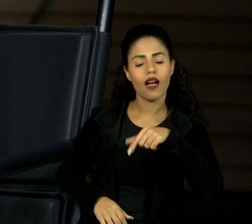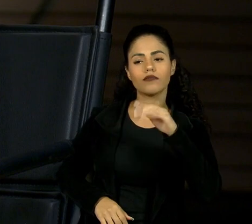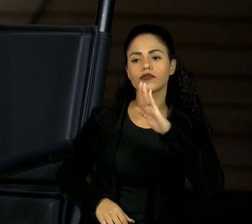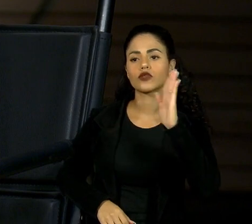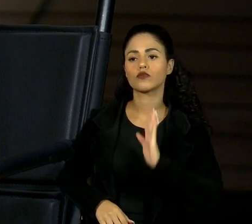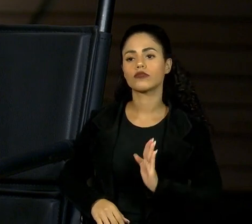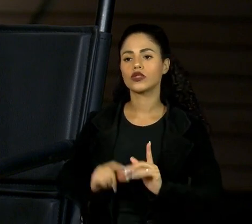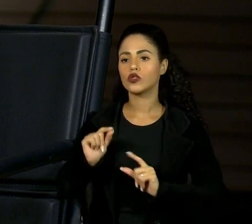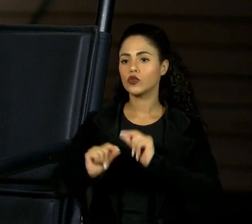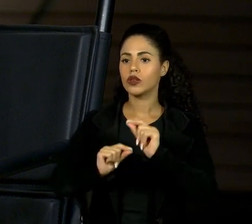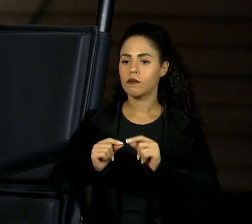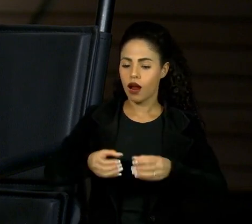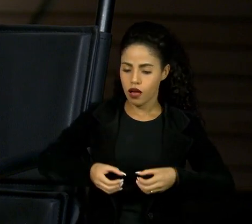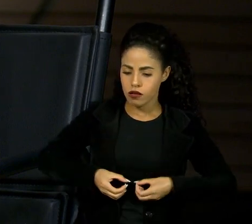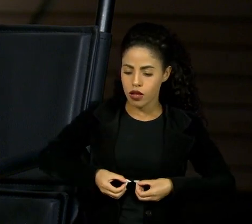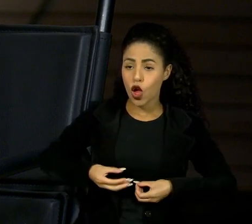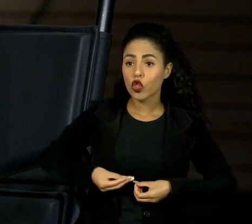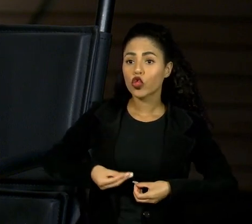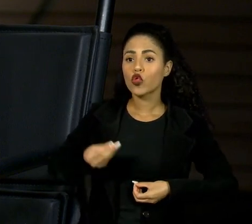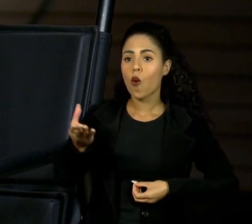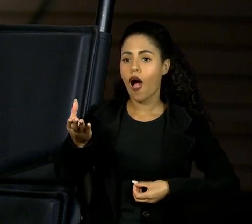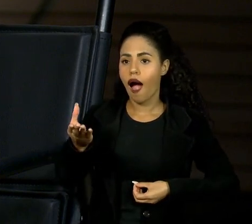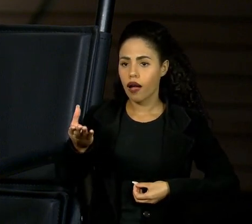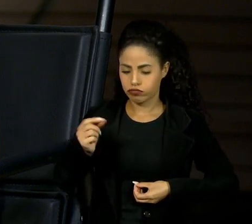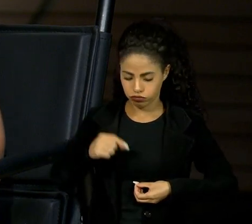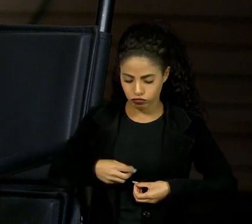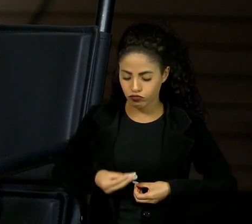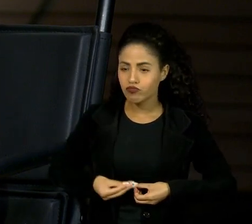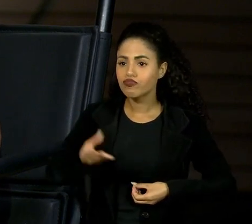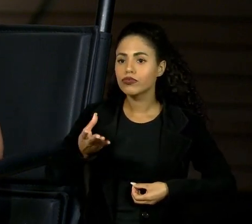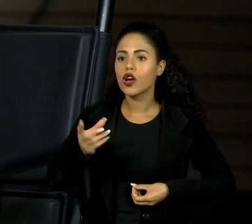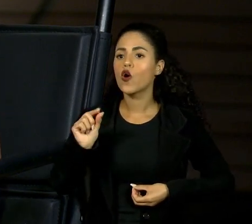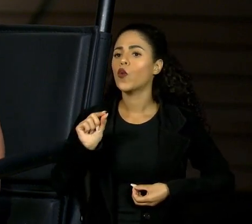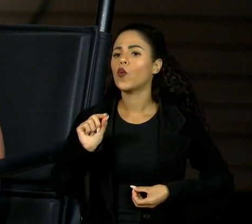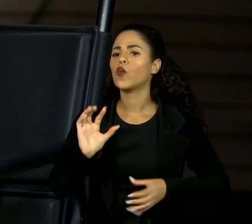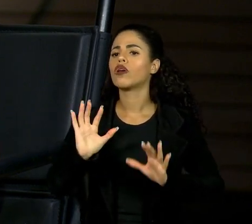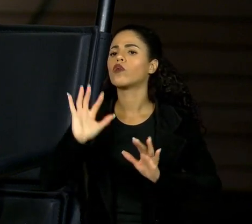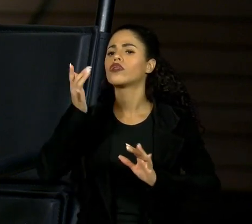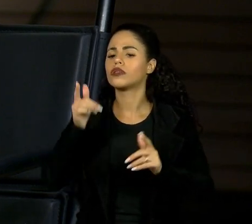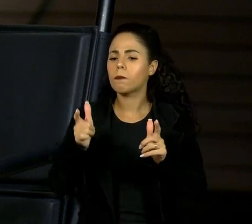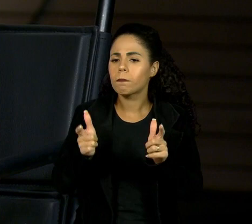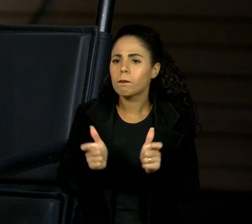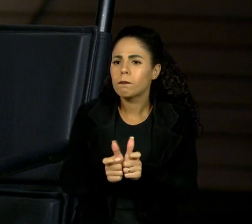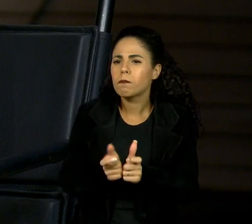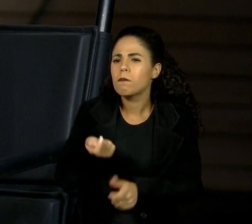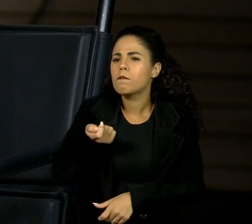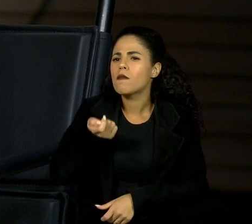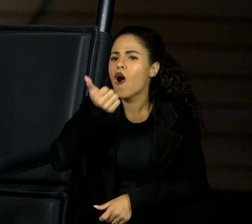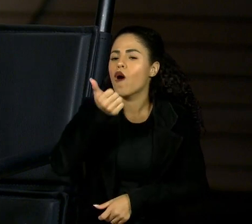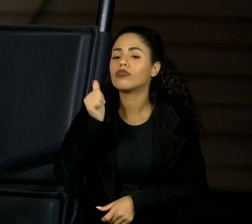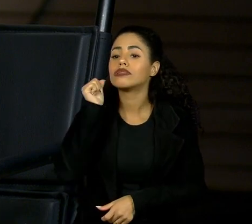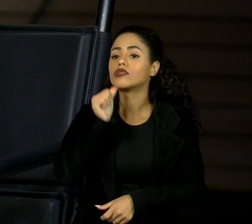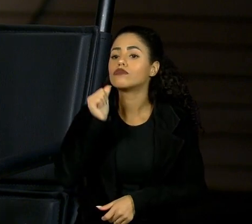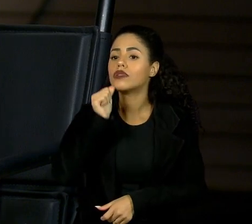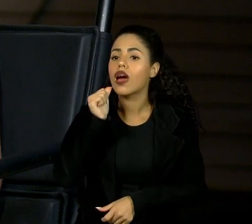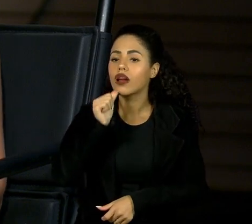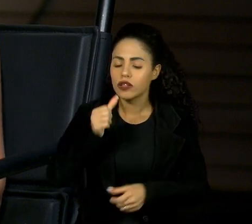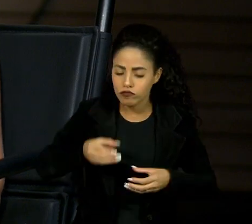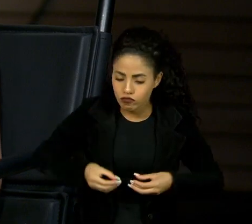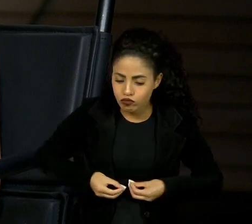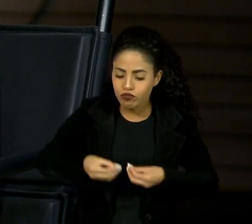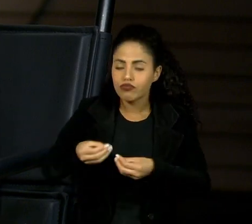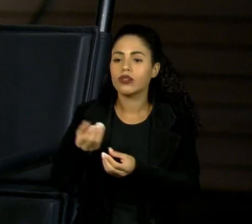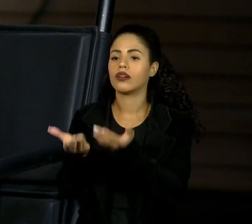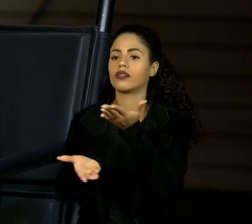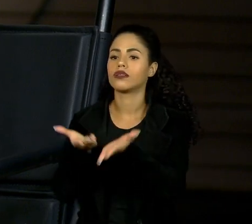para a doação de óvulos, é uma proporção muito pequena essa das mulheres que doam seus óvulos, as mulheres em